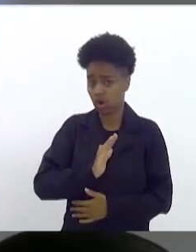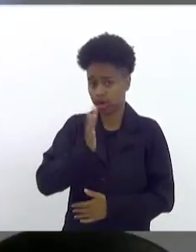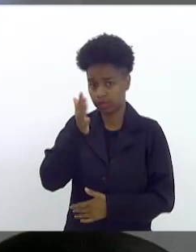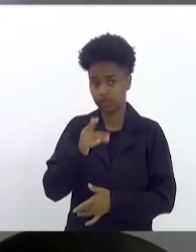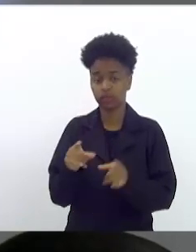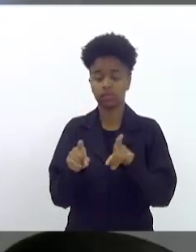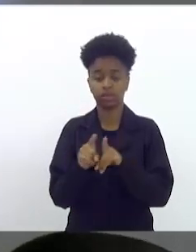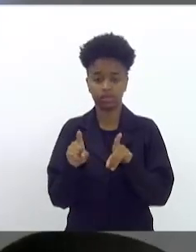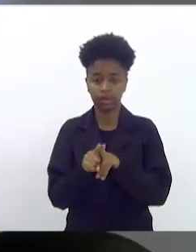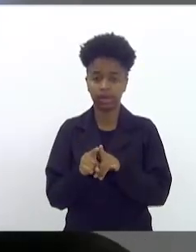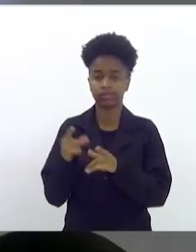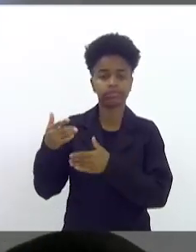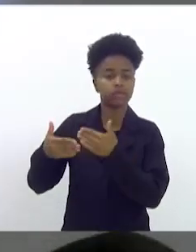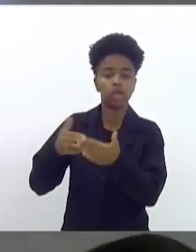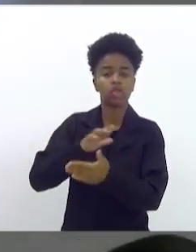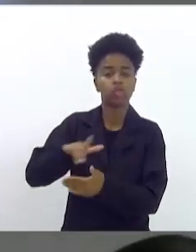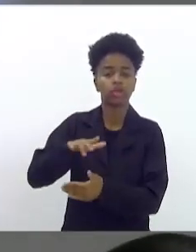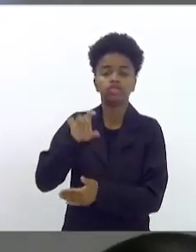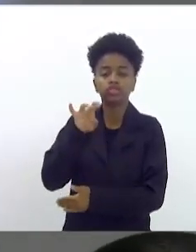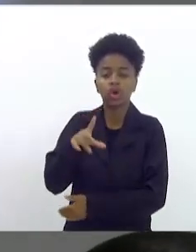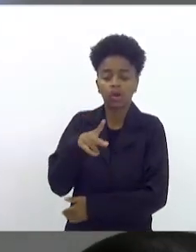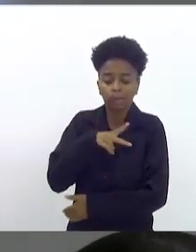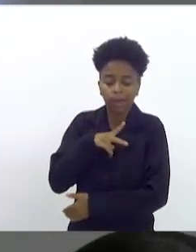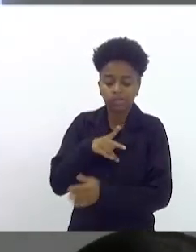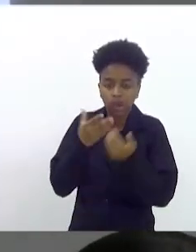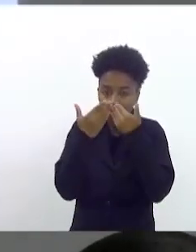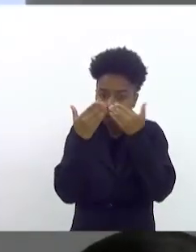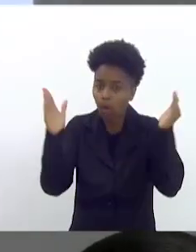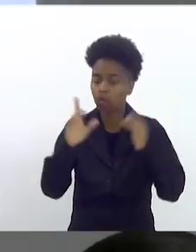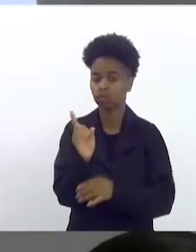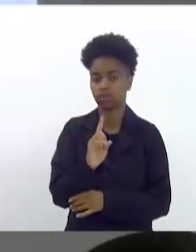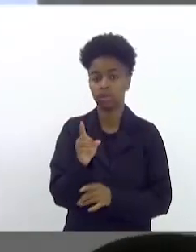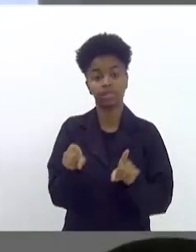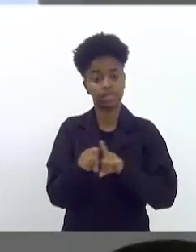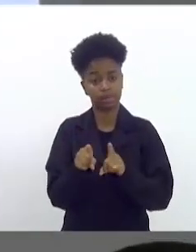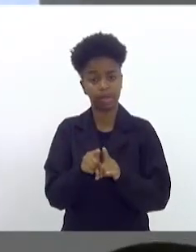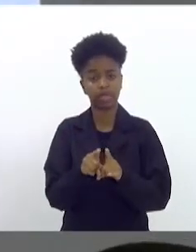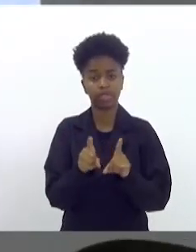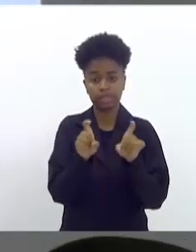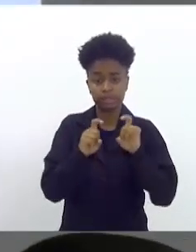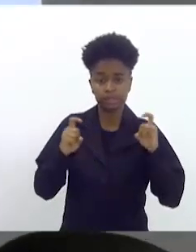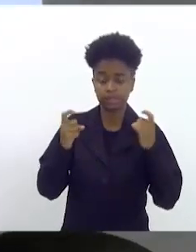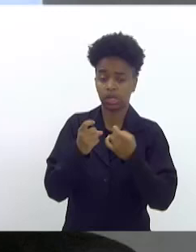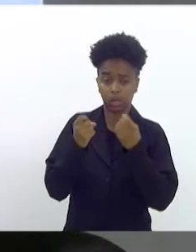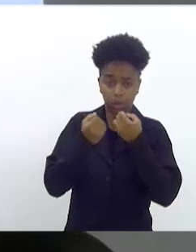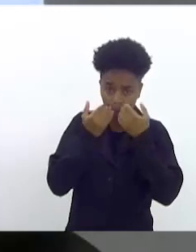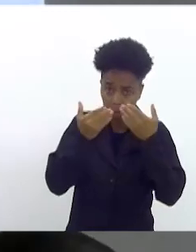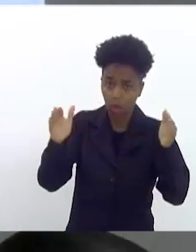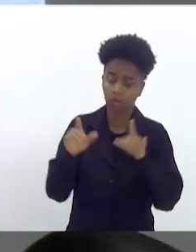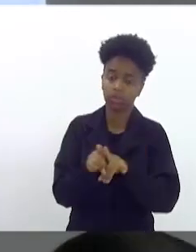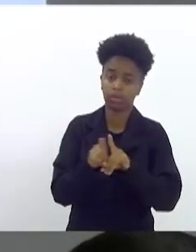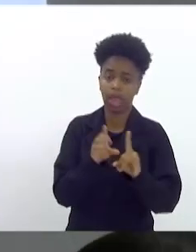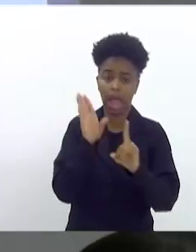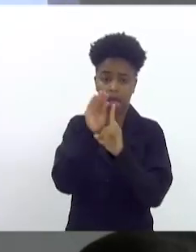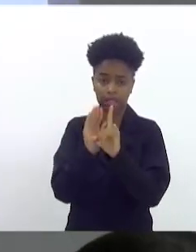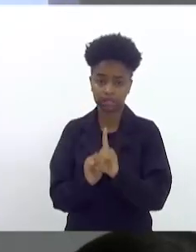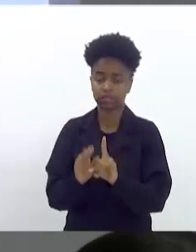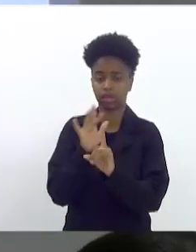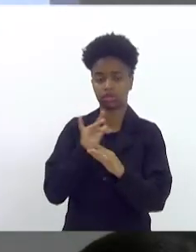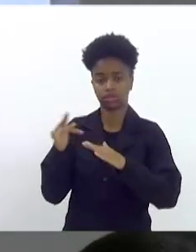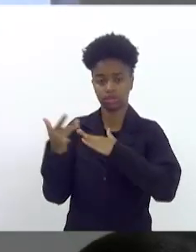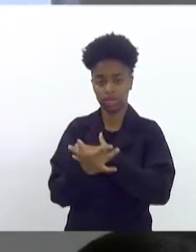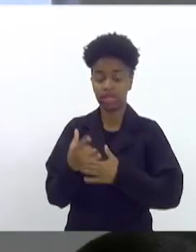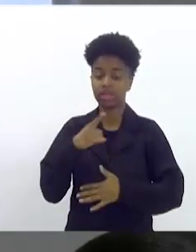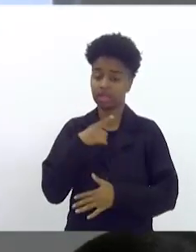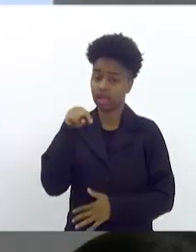e vão muito além de ter a privacidade invadida, a sexualidade exposta e o assédio das redes. Há casos